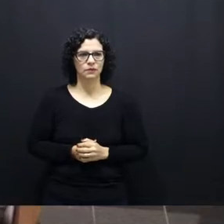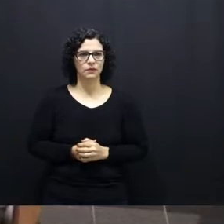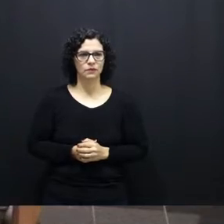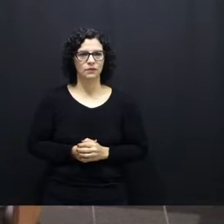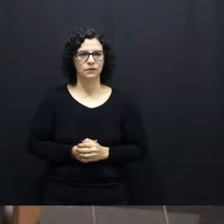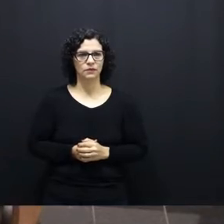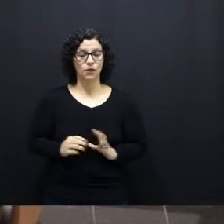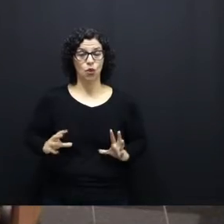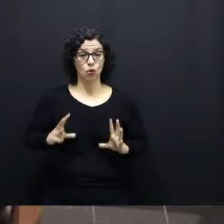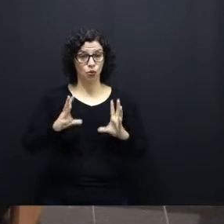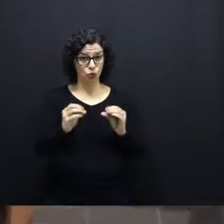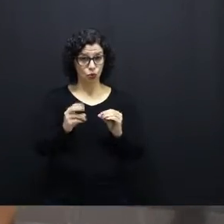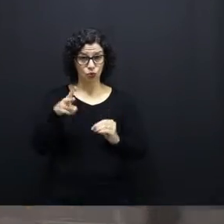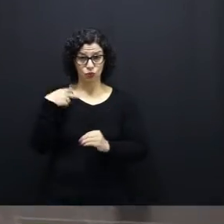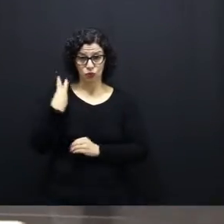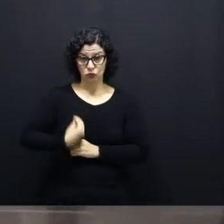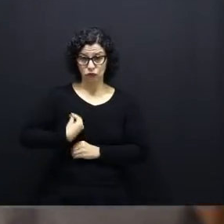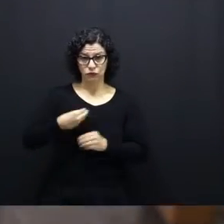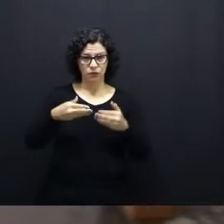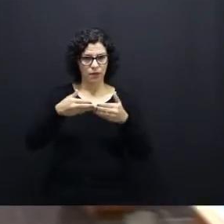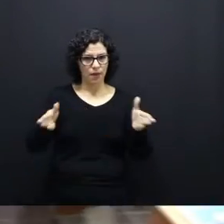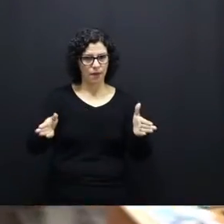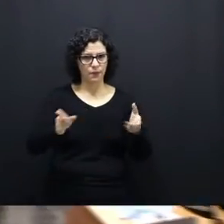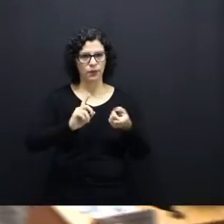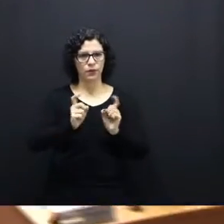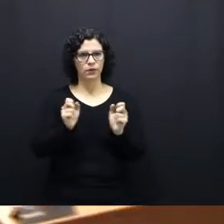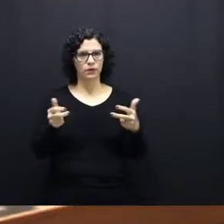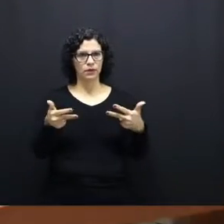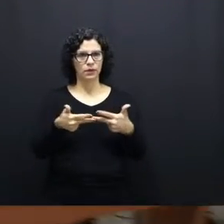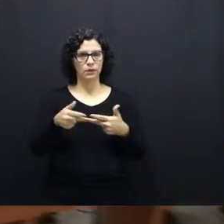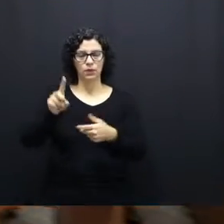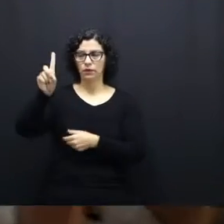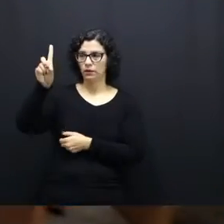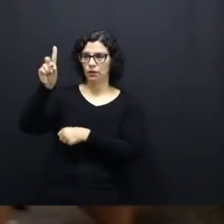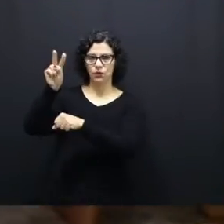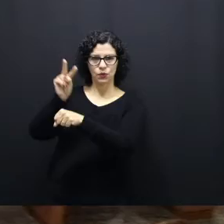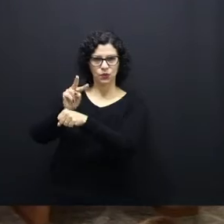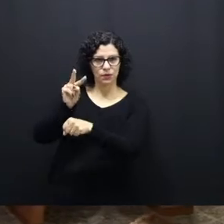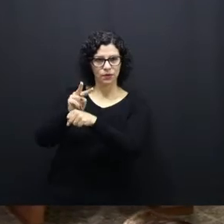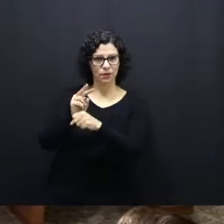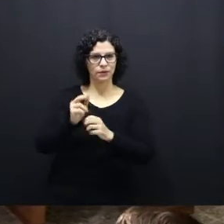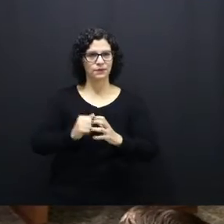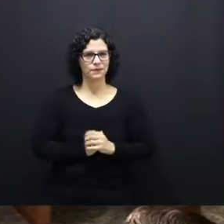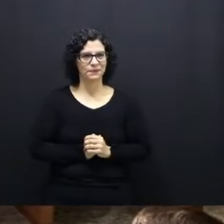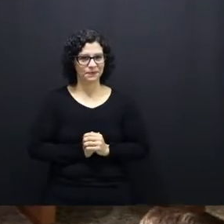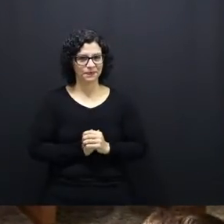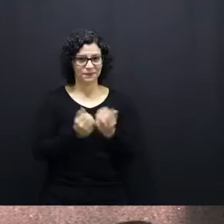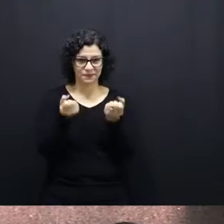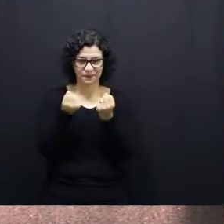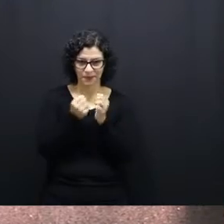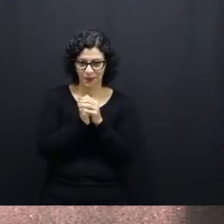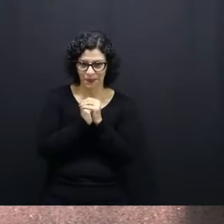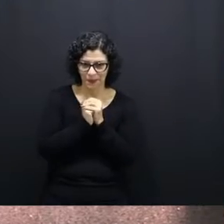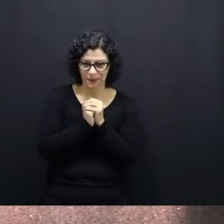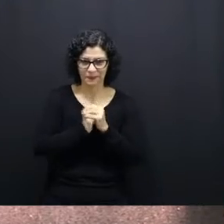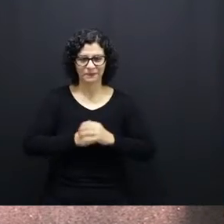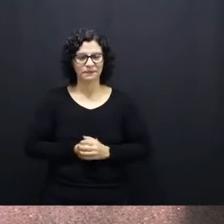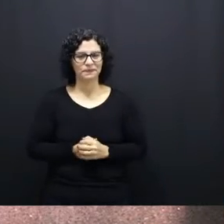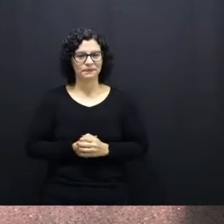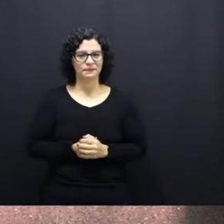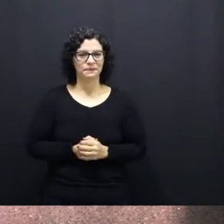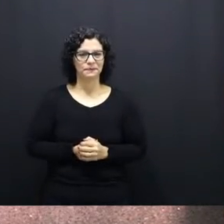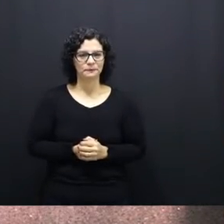em havendo número legal declaro aberta a apresentação sobre a graça e proteção de Deus que assim seja